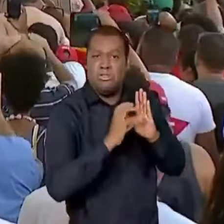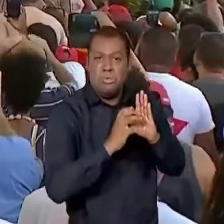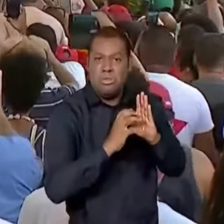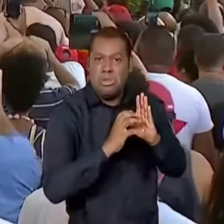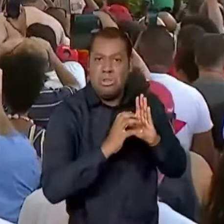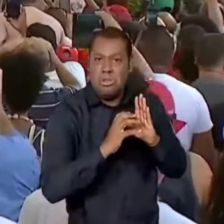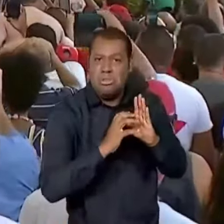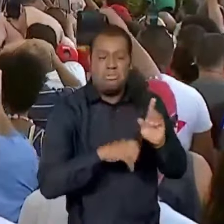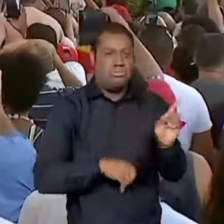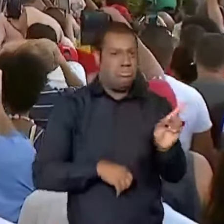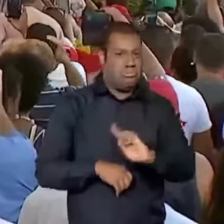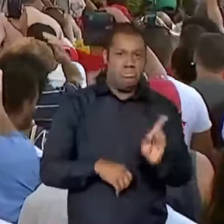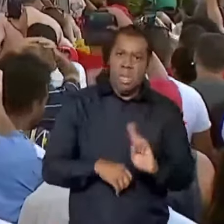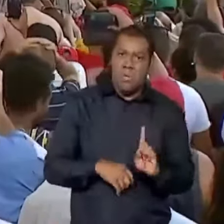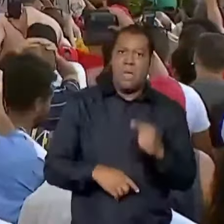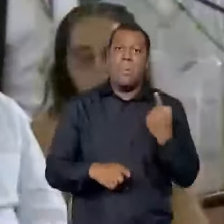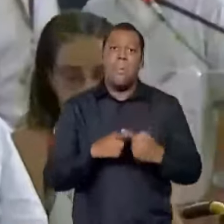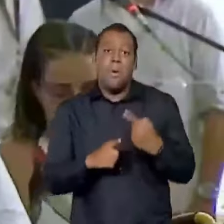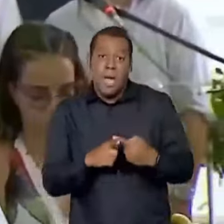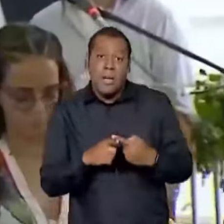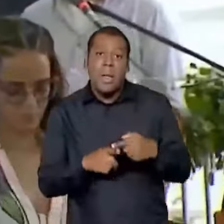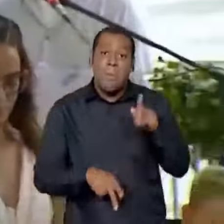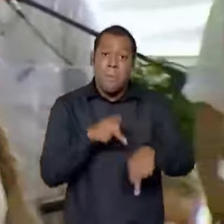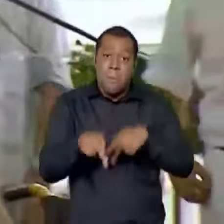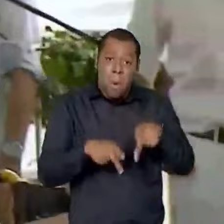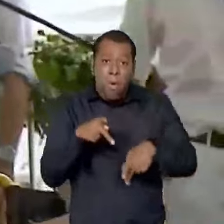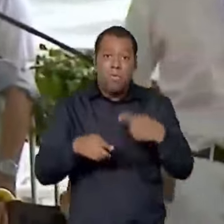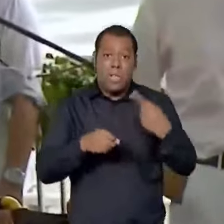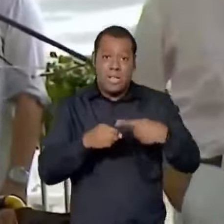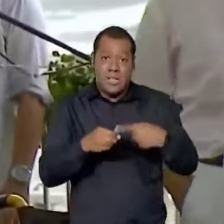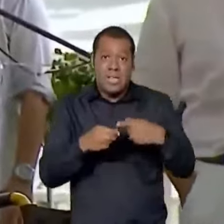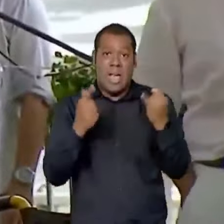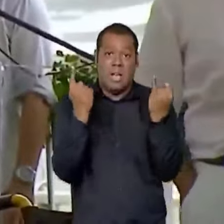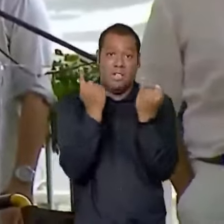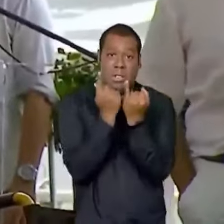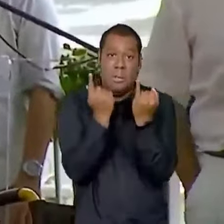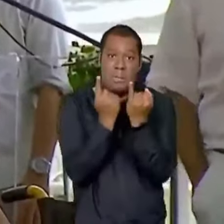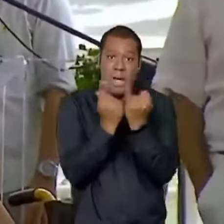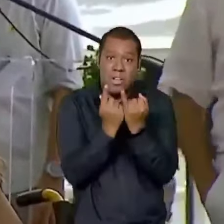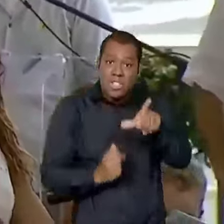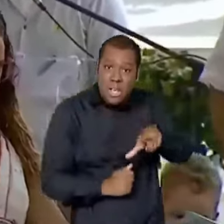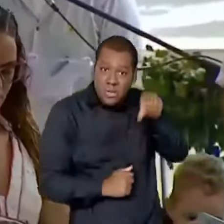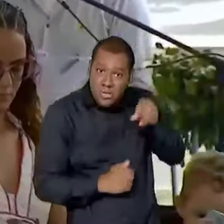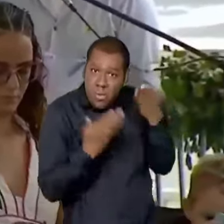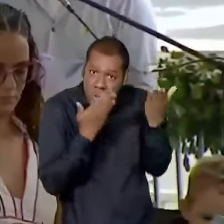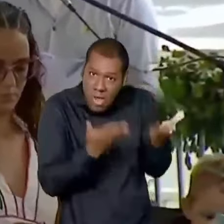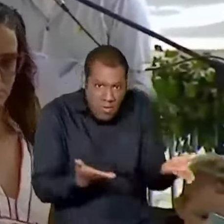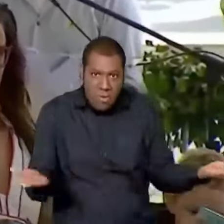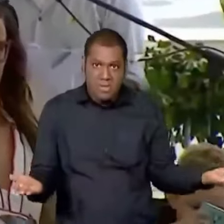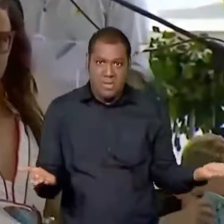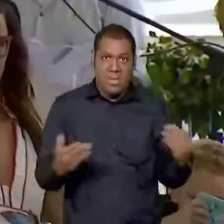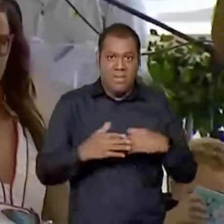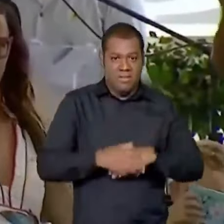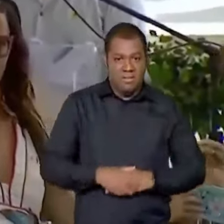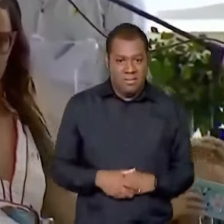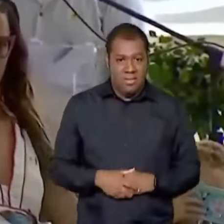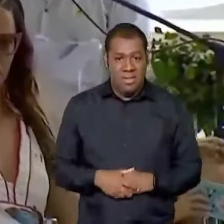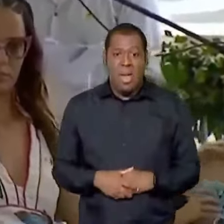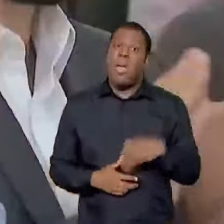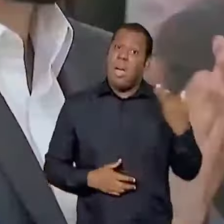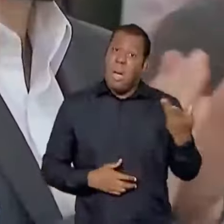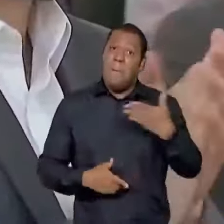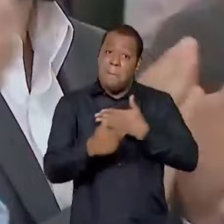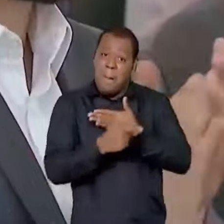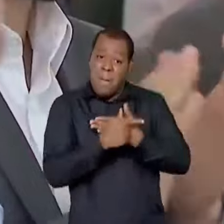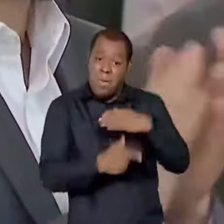Magé merecer, a gente vai trazer para cá o que for necessário trazer, porque nós temos que cuidar do povo que